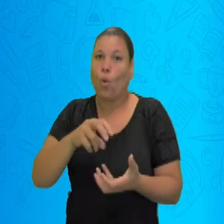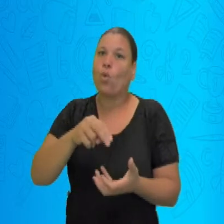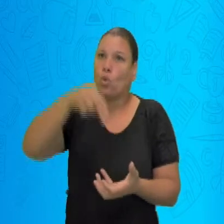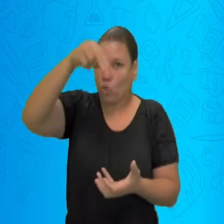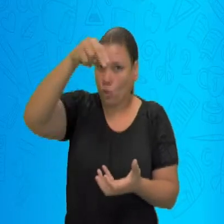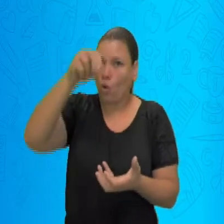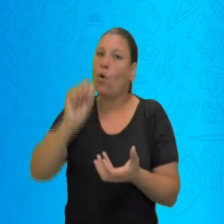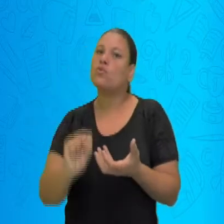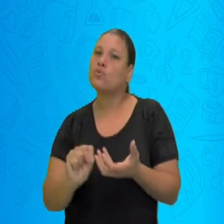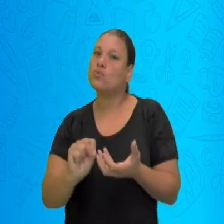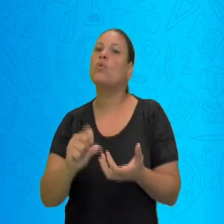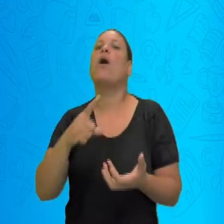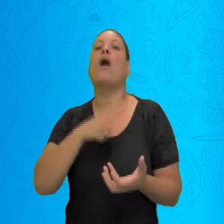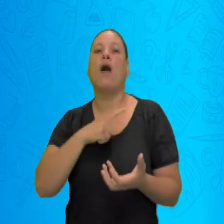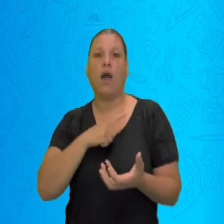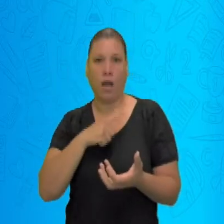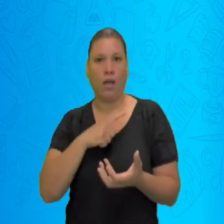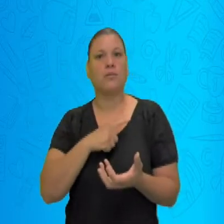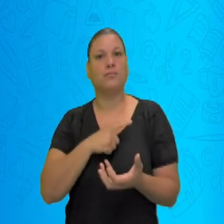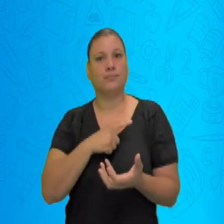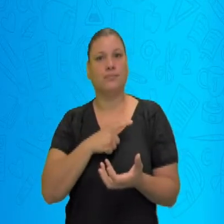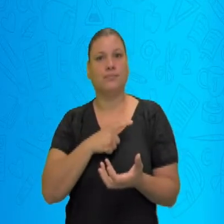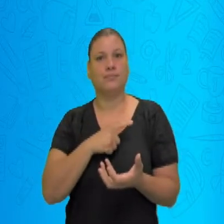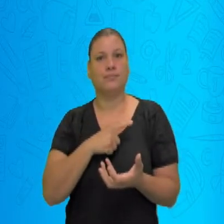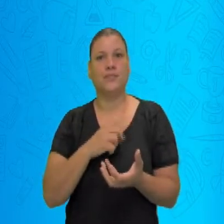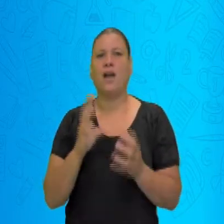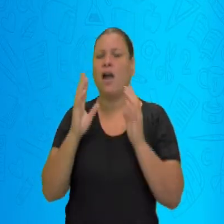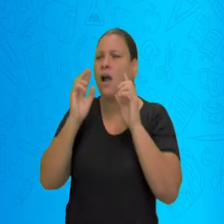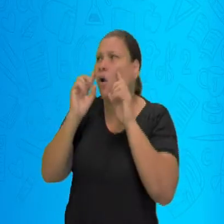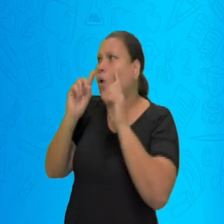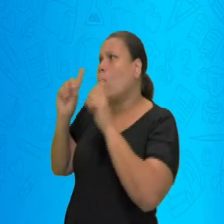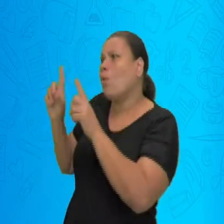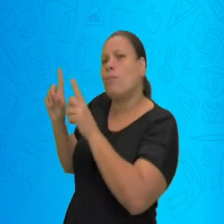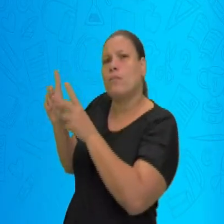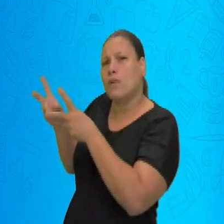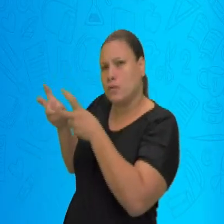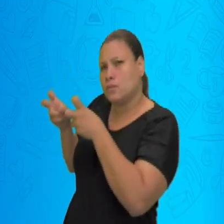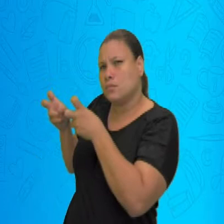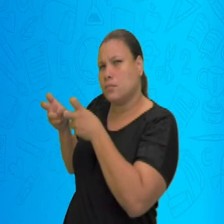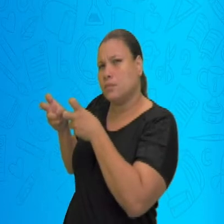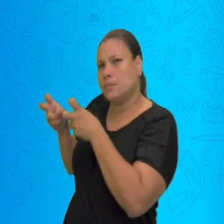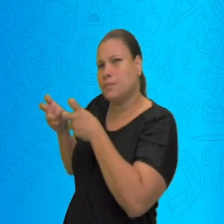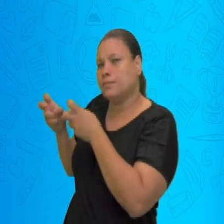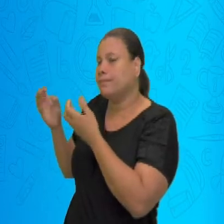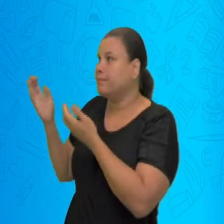Ok? Então, nós podemos observar aqui